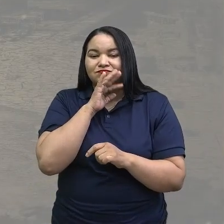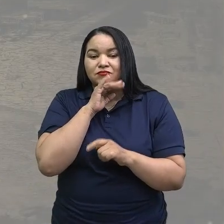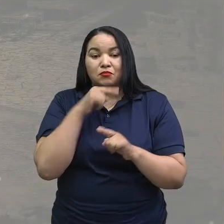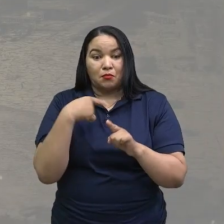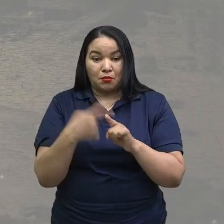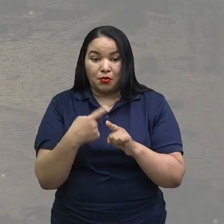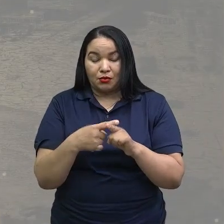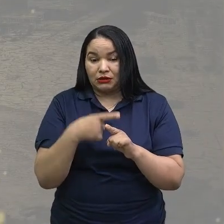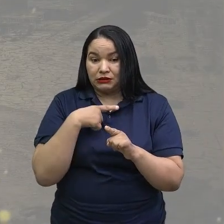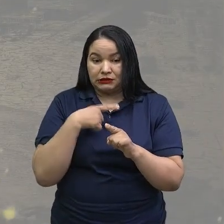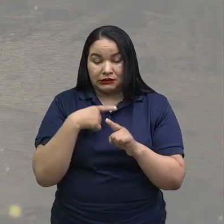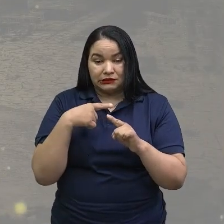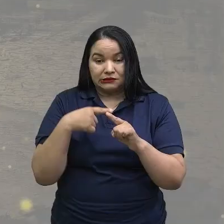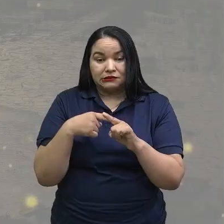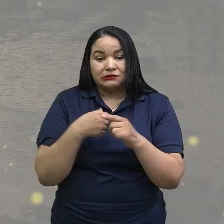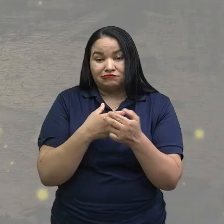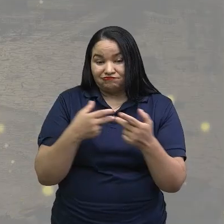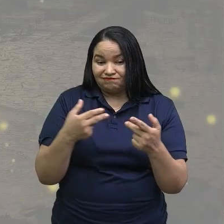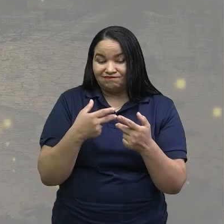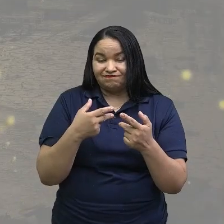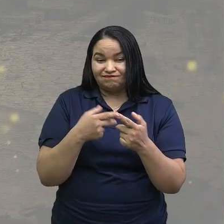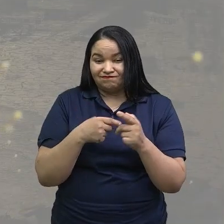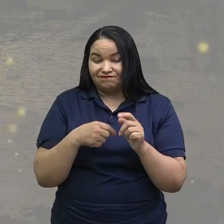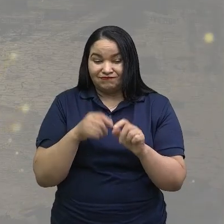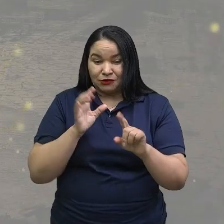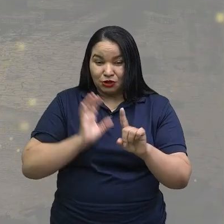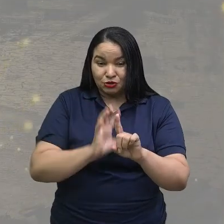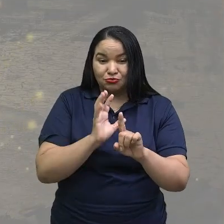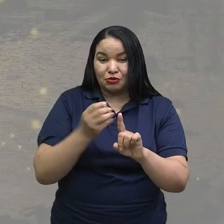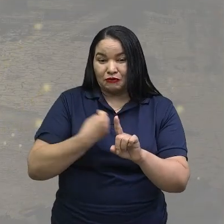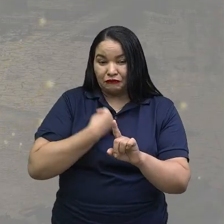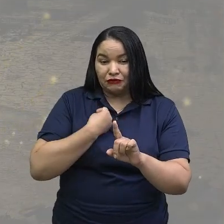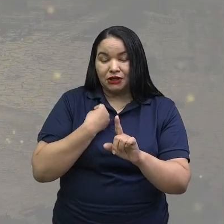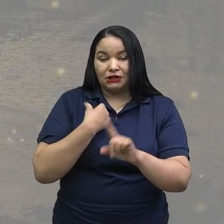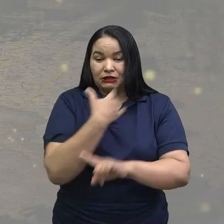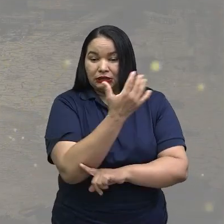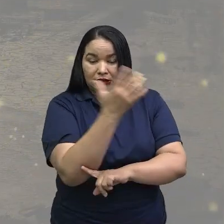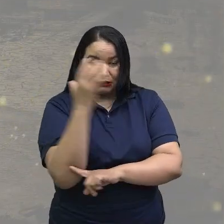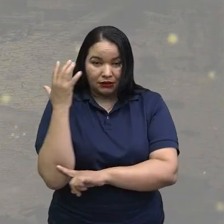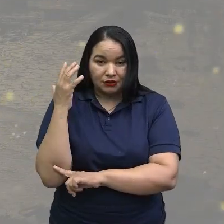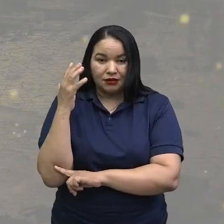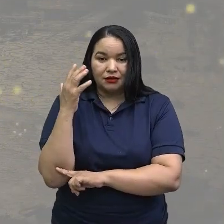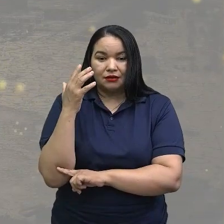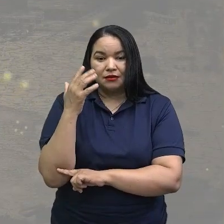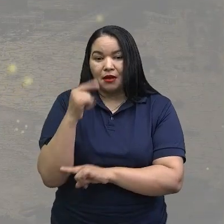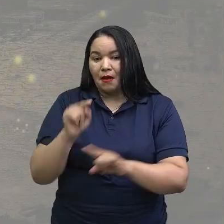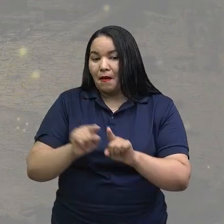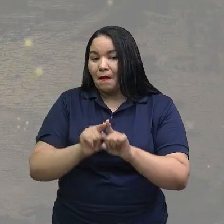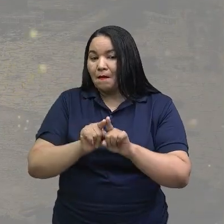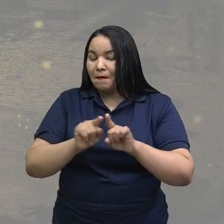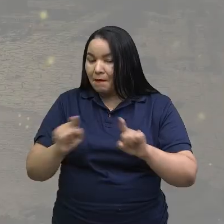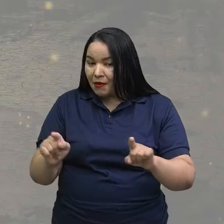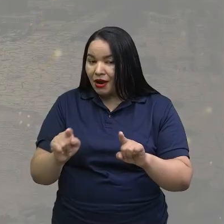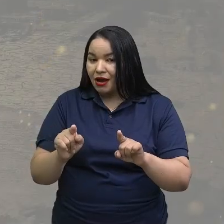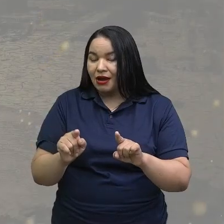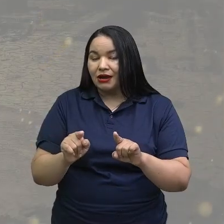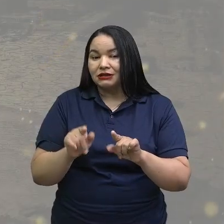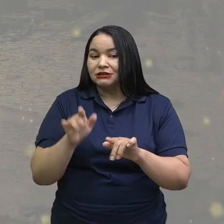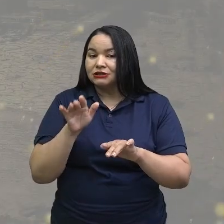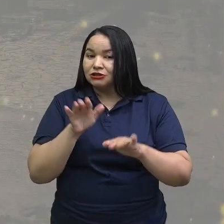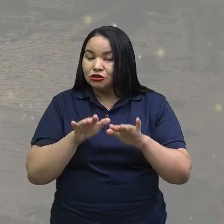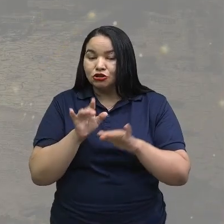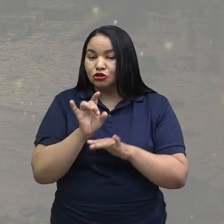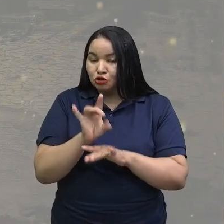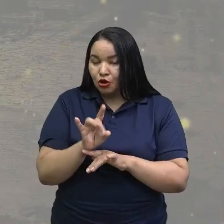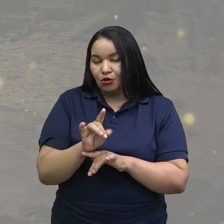traz coisas ruins aí para a nossa vida, para o meio ambiente, mas que não necessariamente é apenas